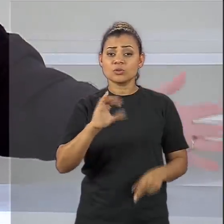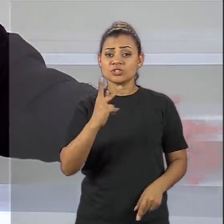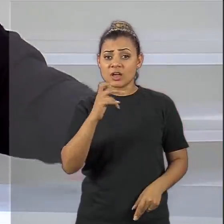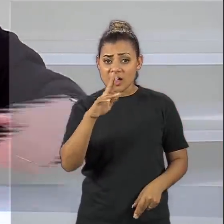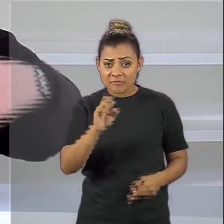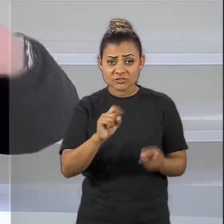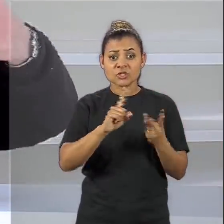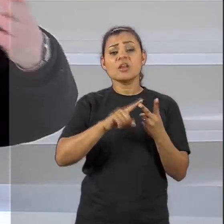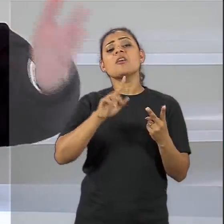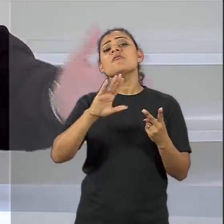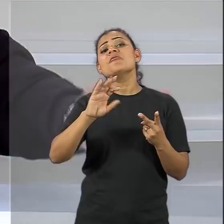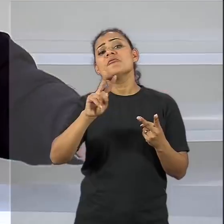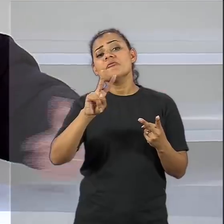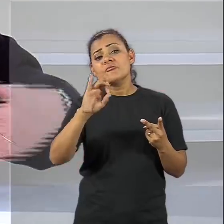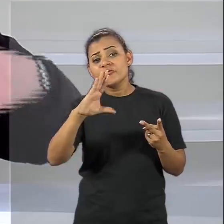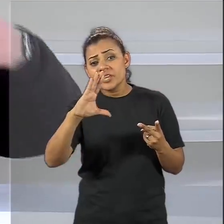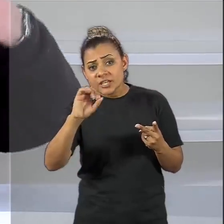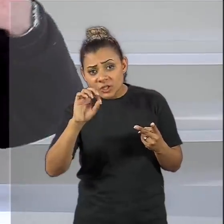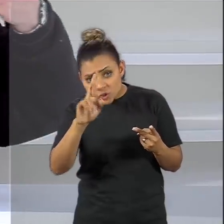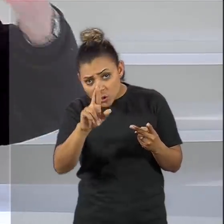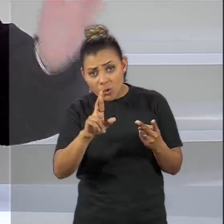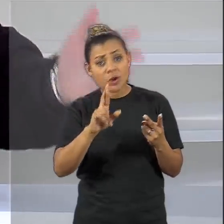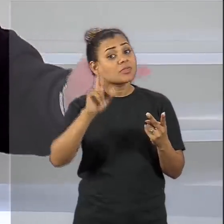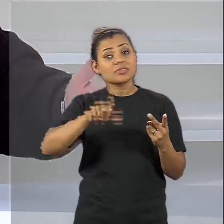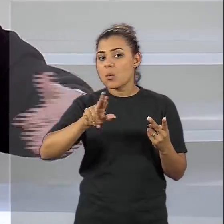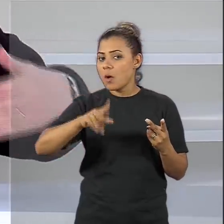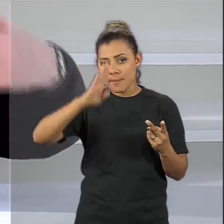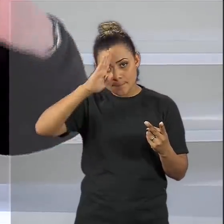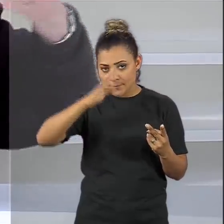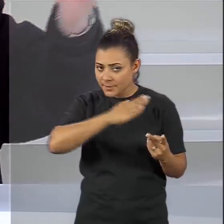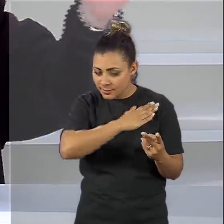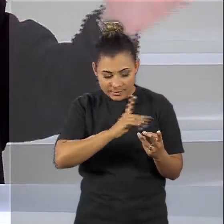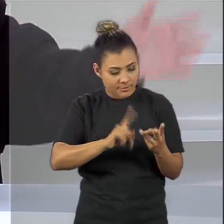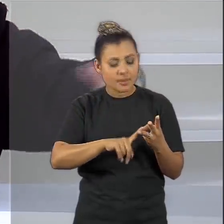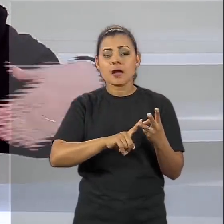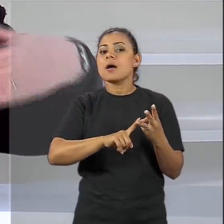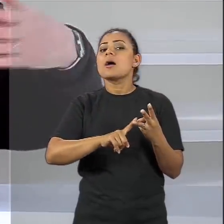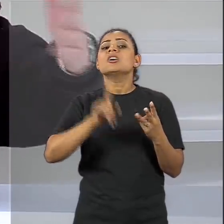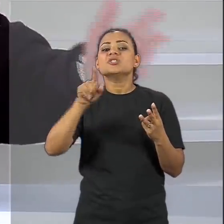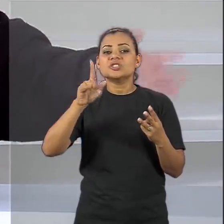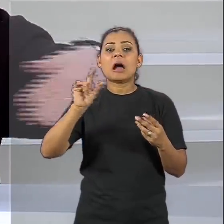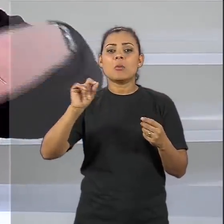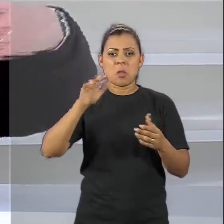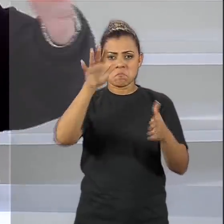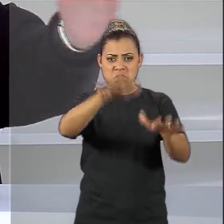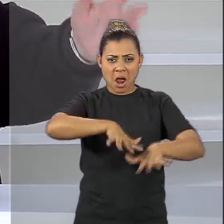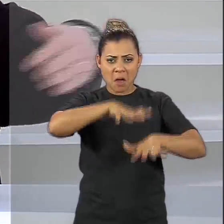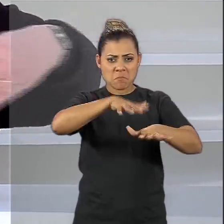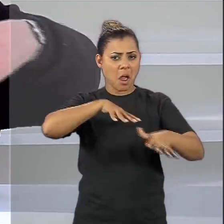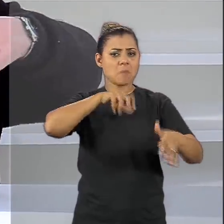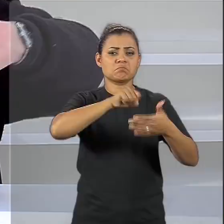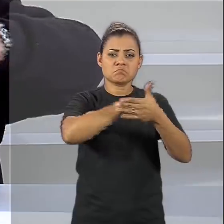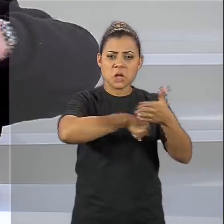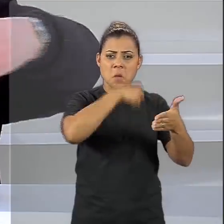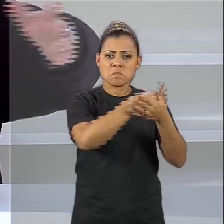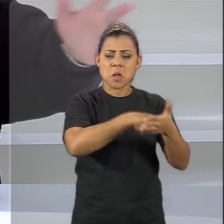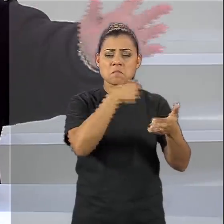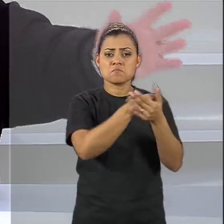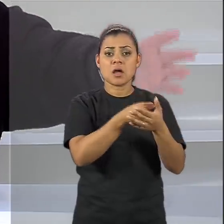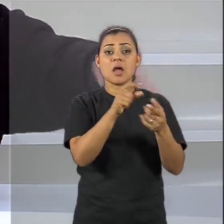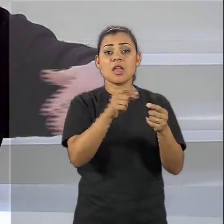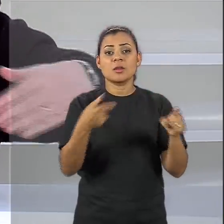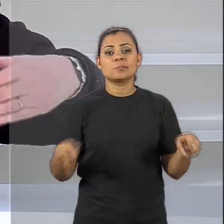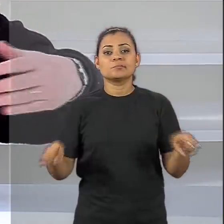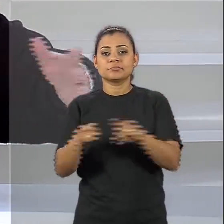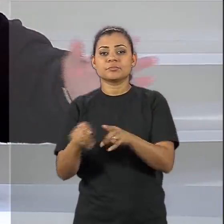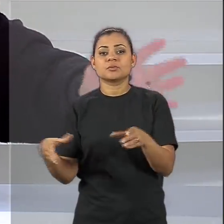Orbán da Hungria não é militar. O Daniel Ortega foi revolucionário, depois se aliou com a pior parte da